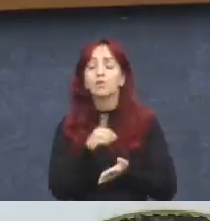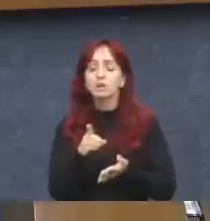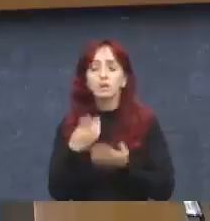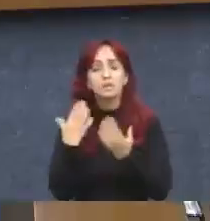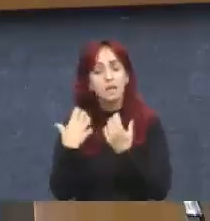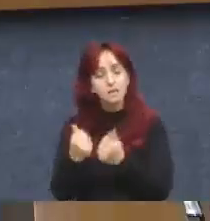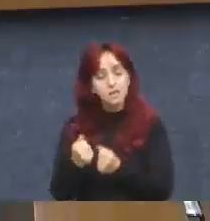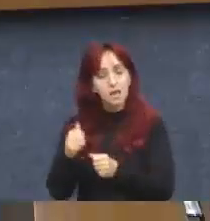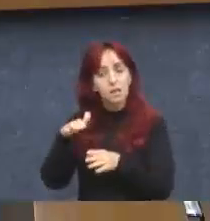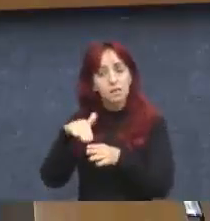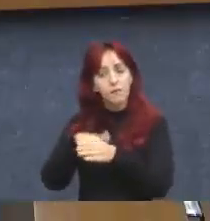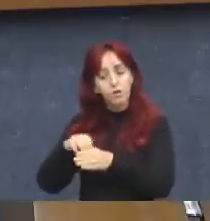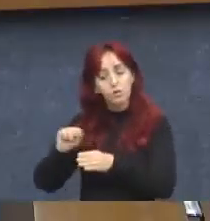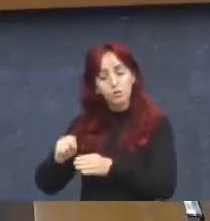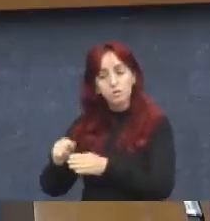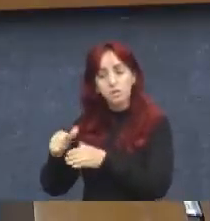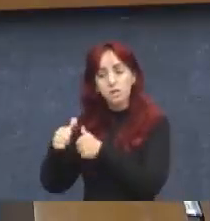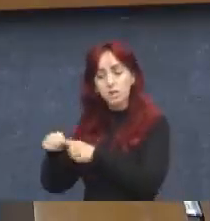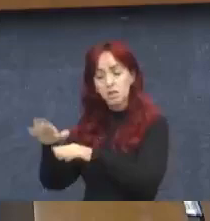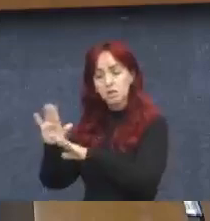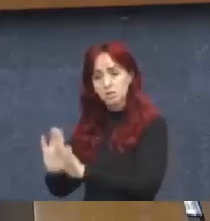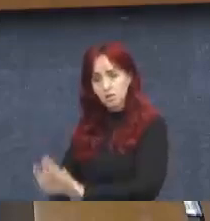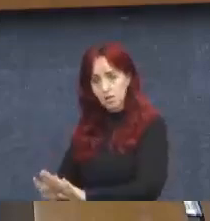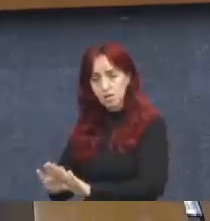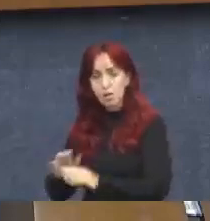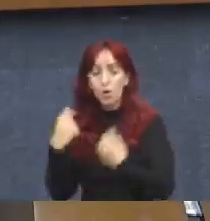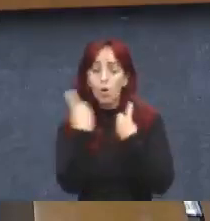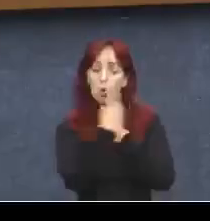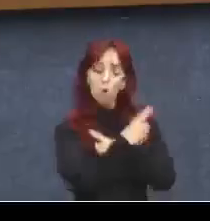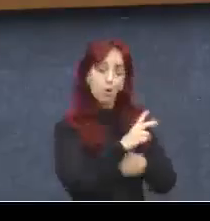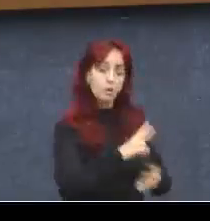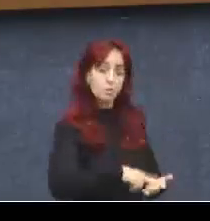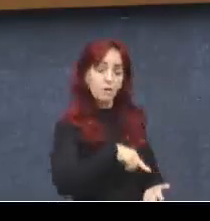favoráveis permaneçam como estão, os contrários se manifestem.